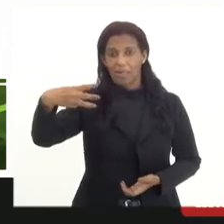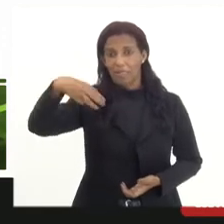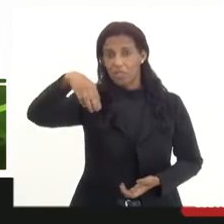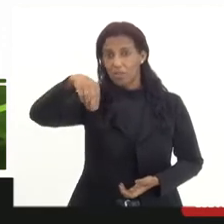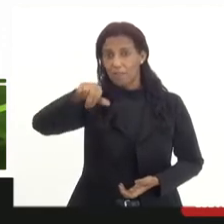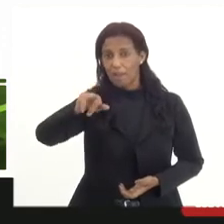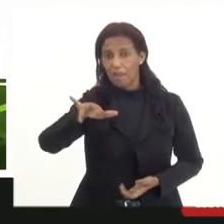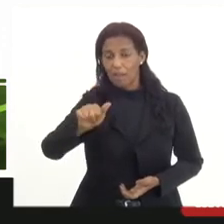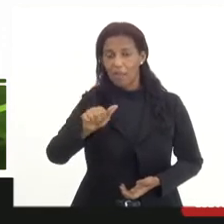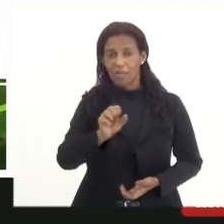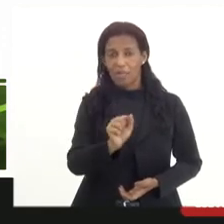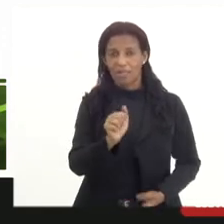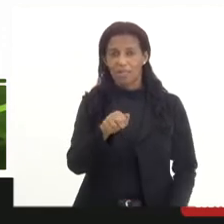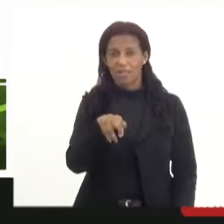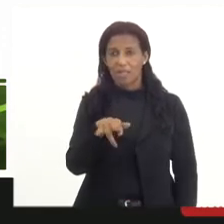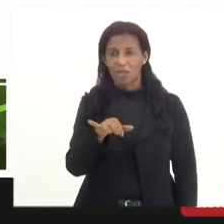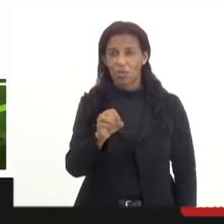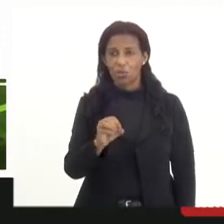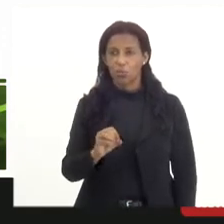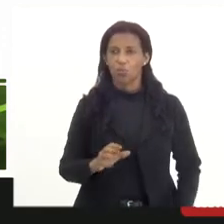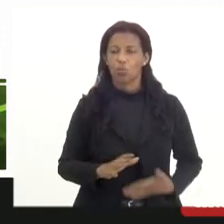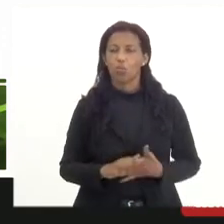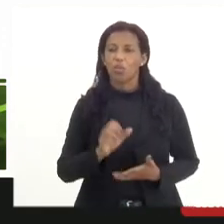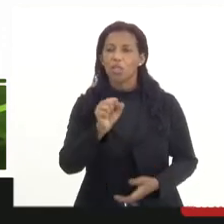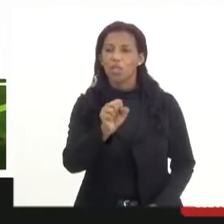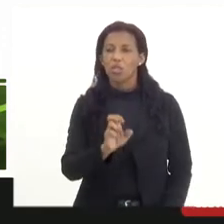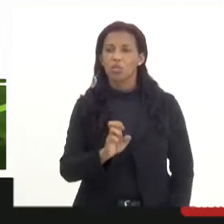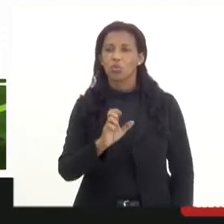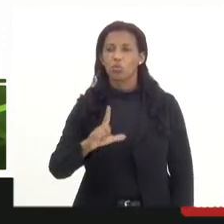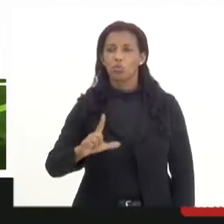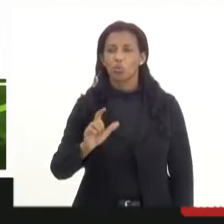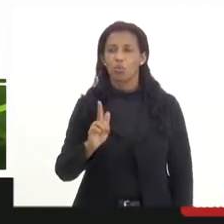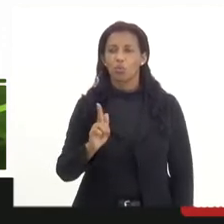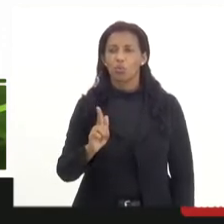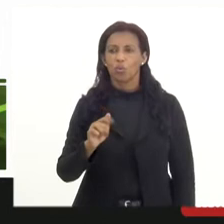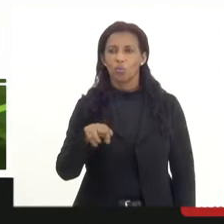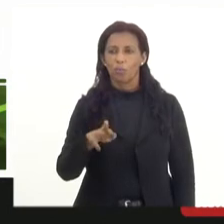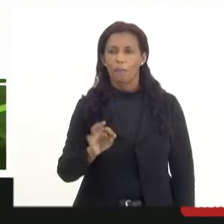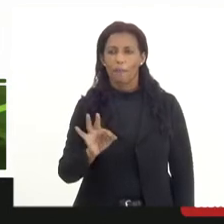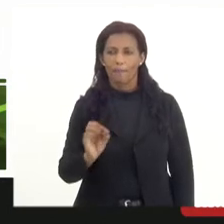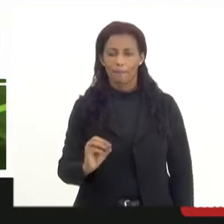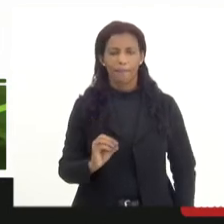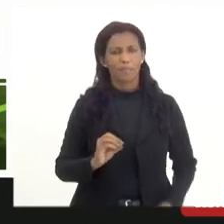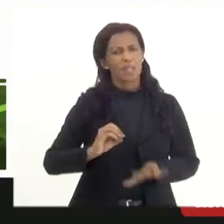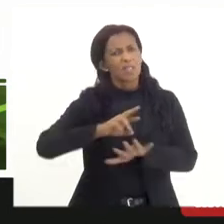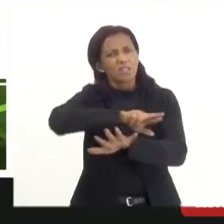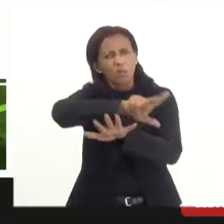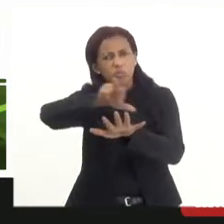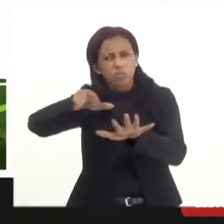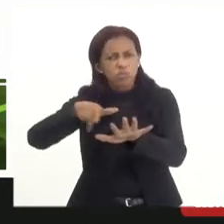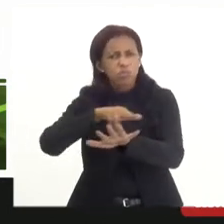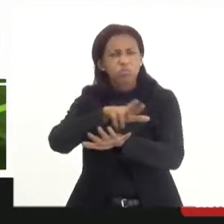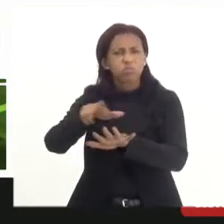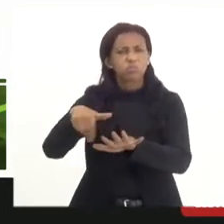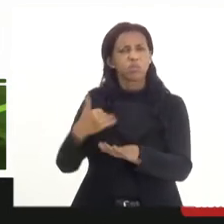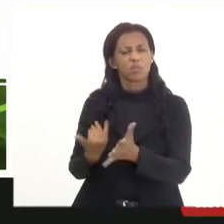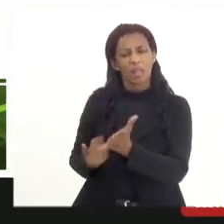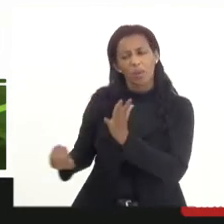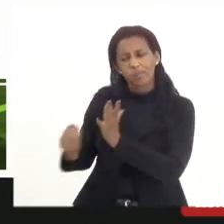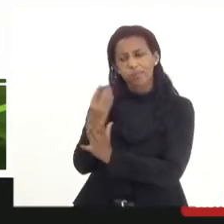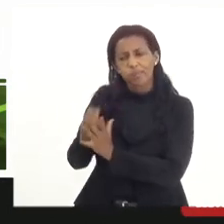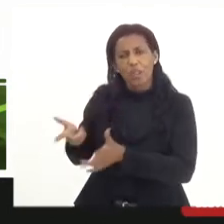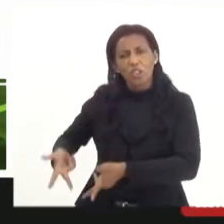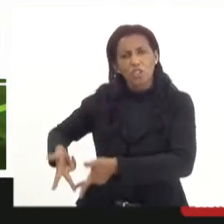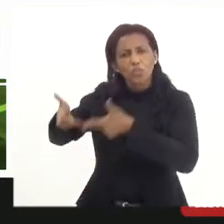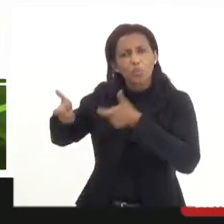Saturno, Alto do Cabo Frio Oeste e Sul do Gato do Mato. São diversos ativos aí em fase inicial de